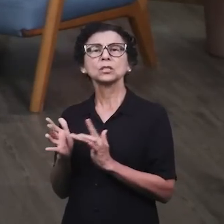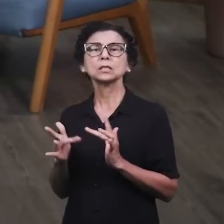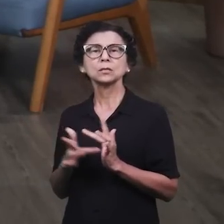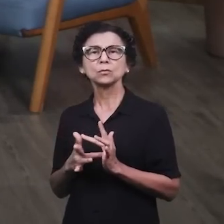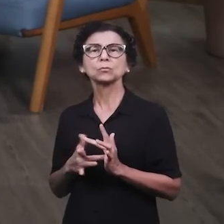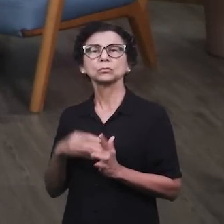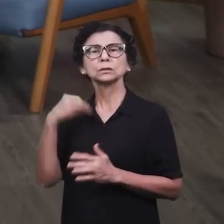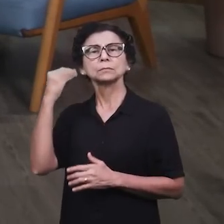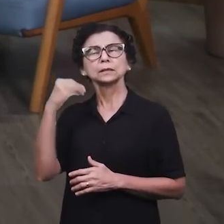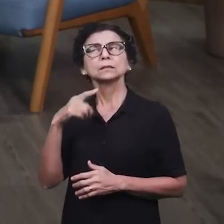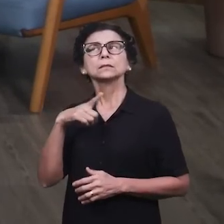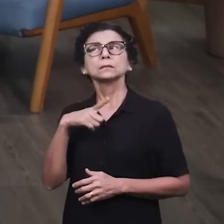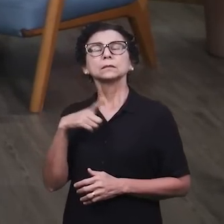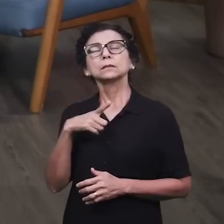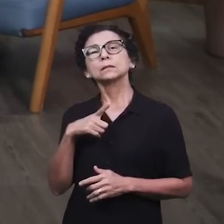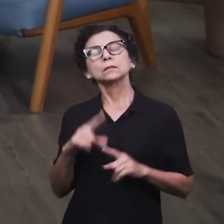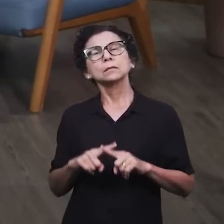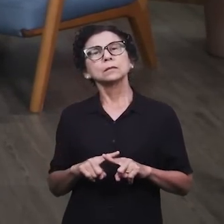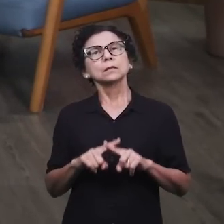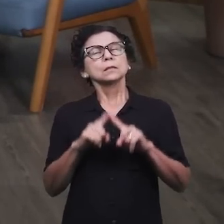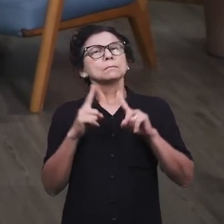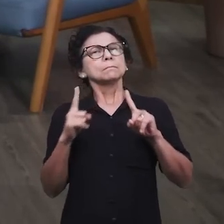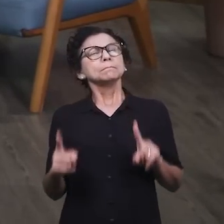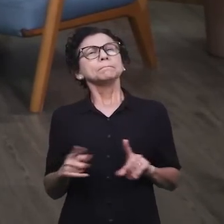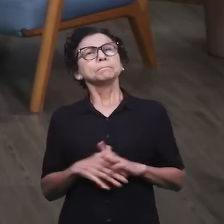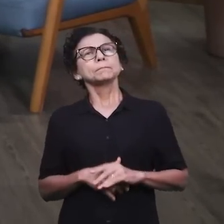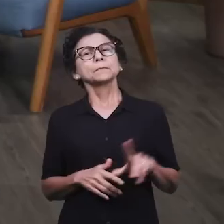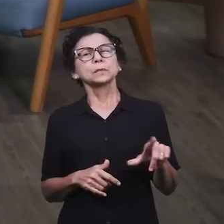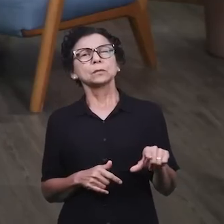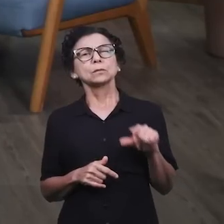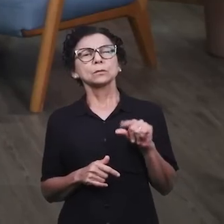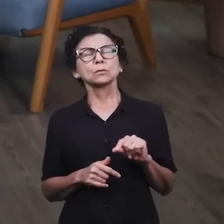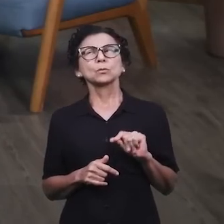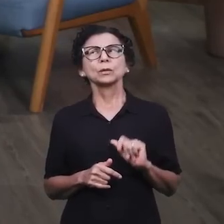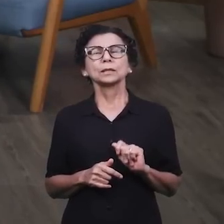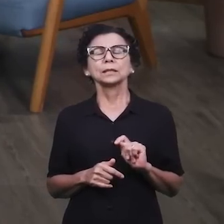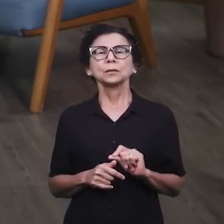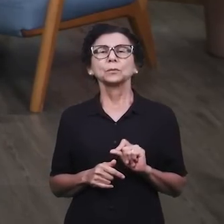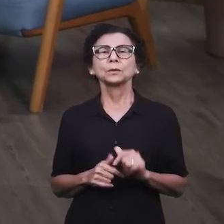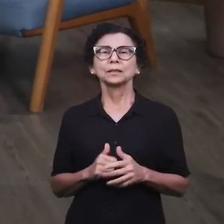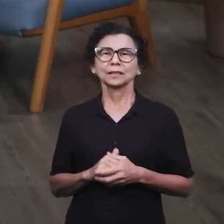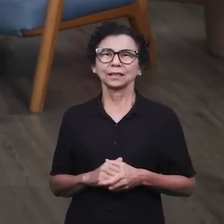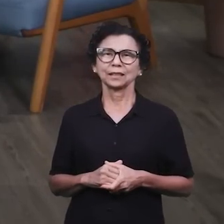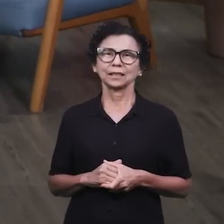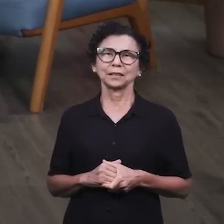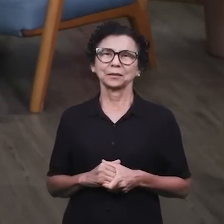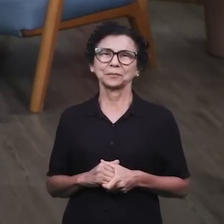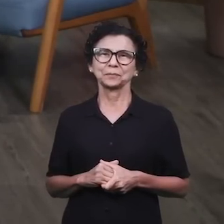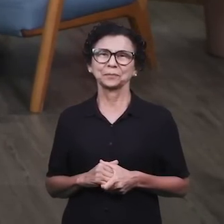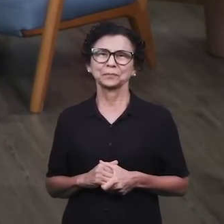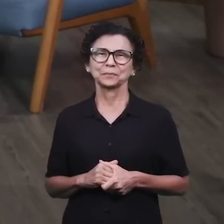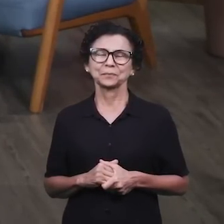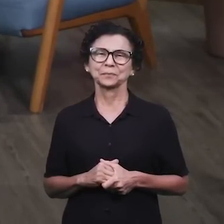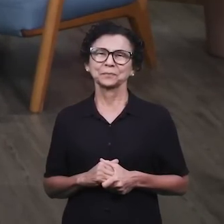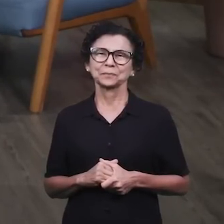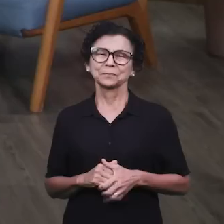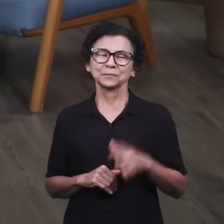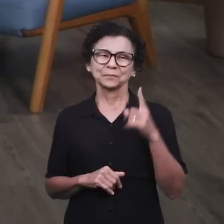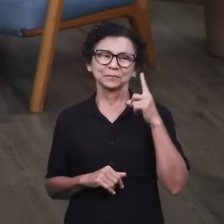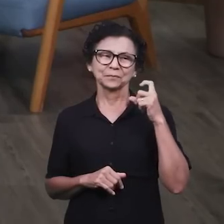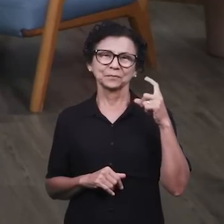a igreja infiel é exatamente o contrário. Ou seja, ela até conheceu